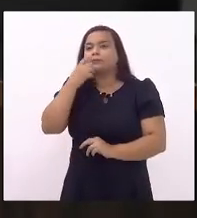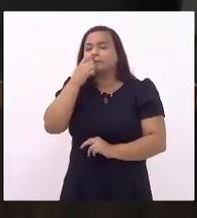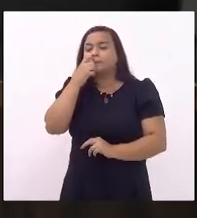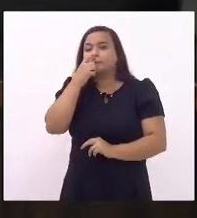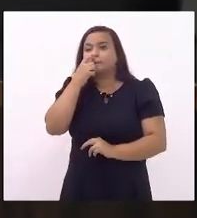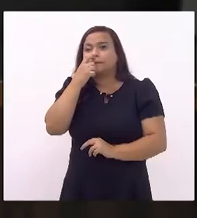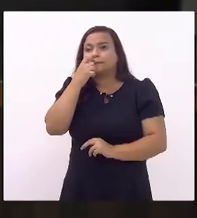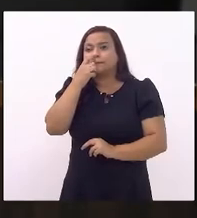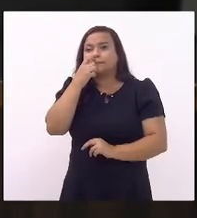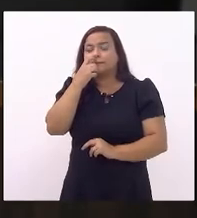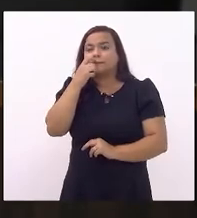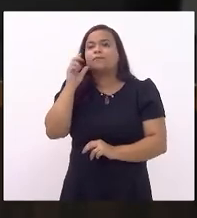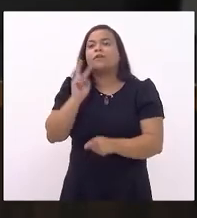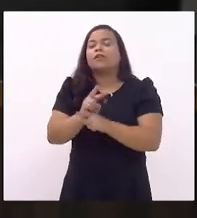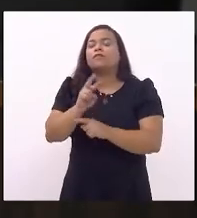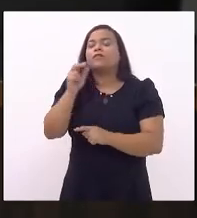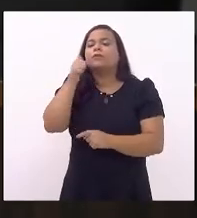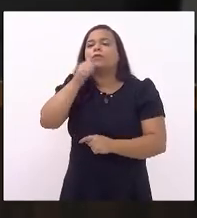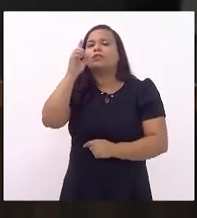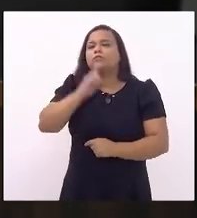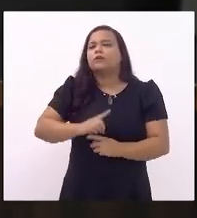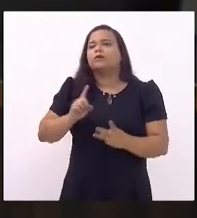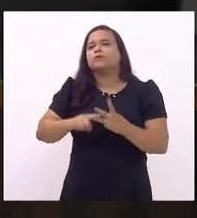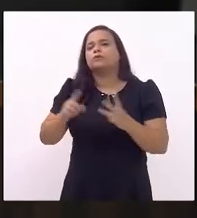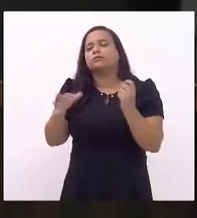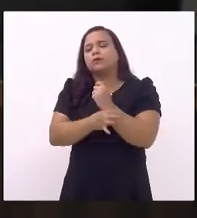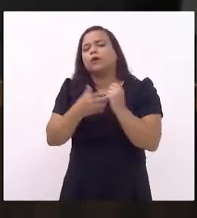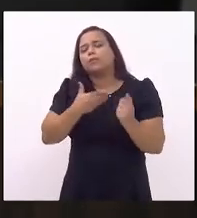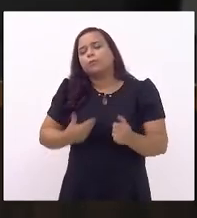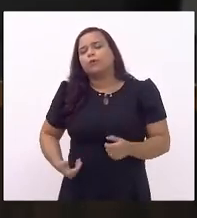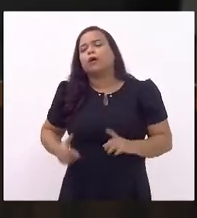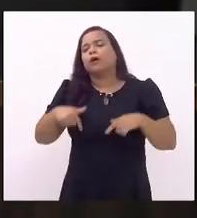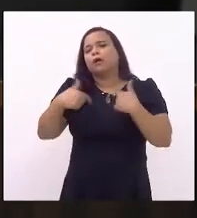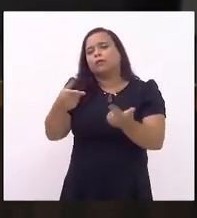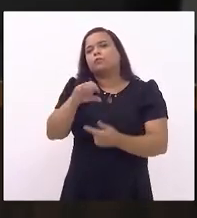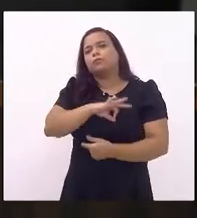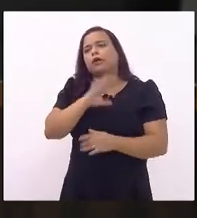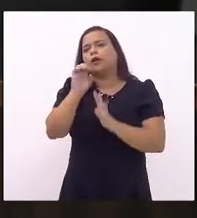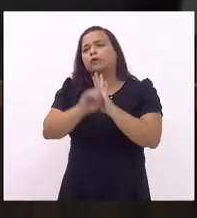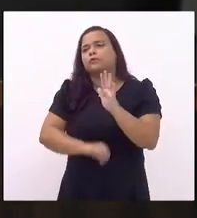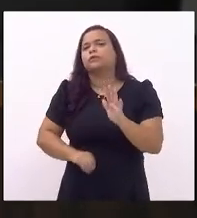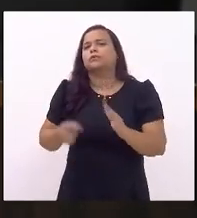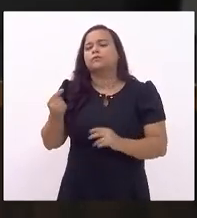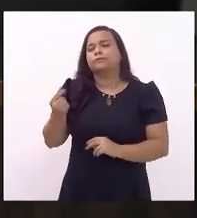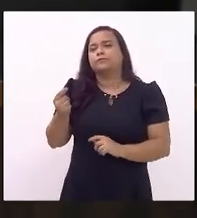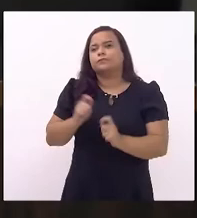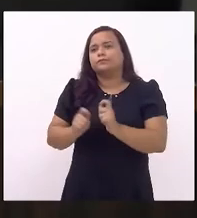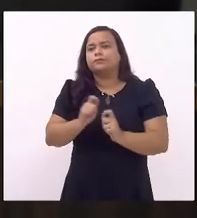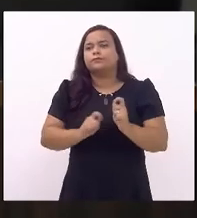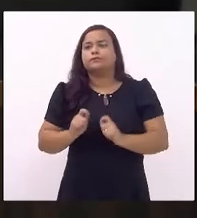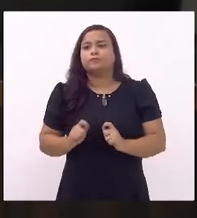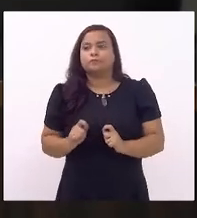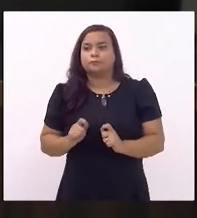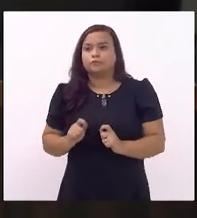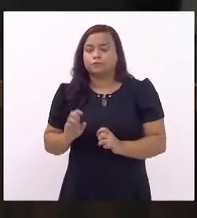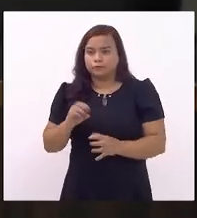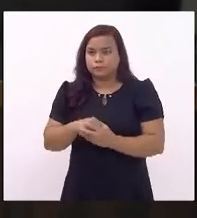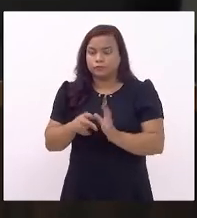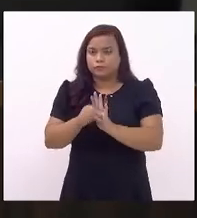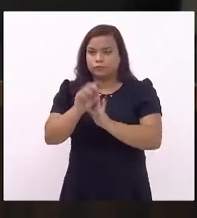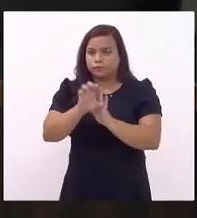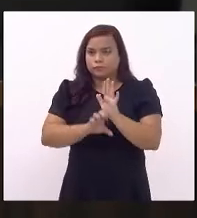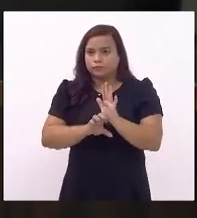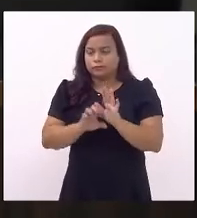defesa do direito da mulher, de segurança pública e assunto de polícia e de orçamento, finanças, fiscalização financeira e controle às emendas de plenário. Para